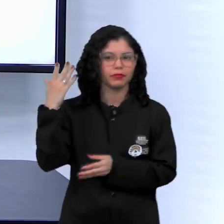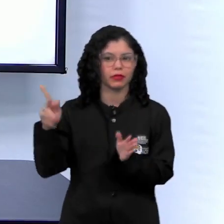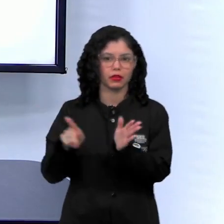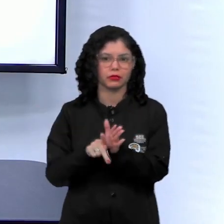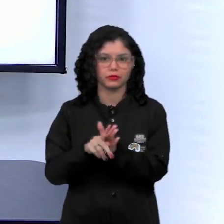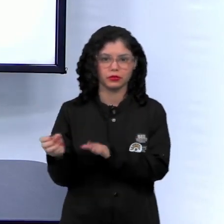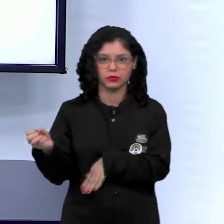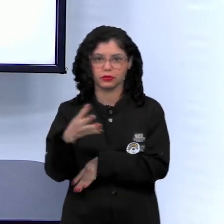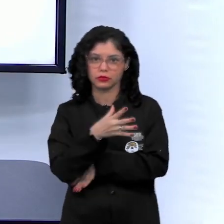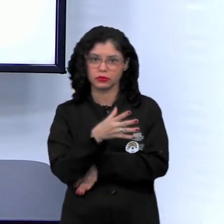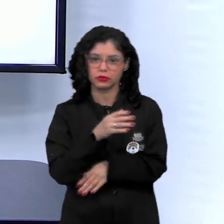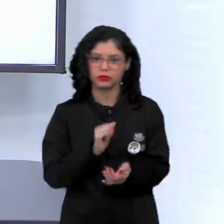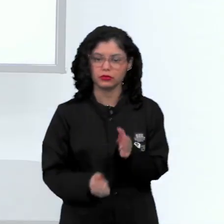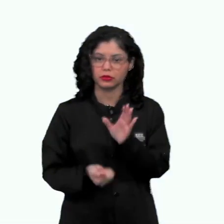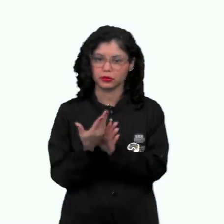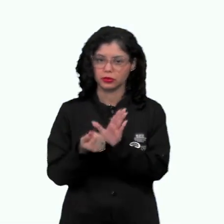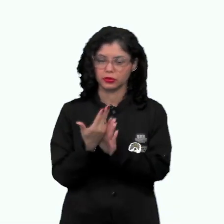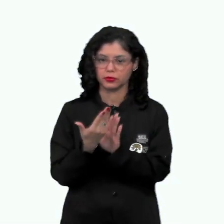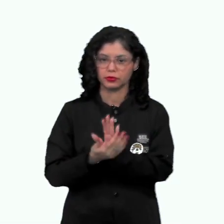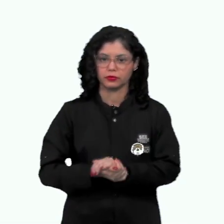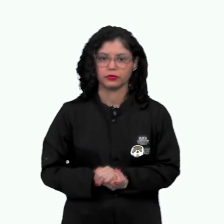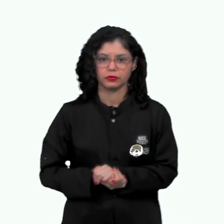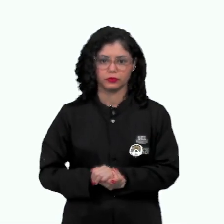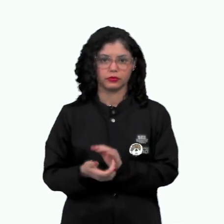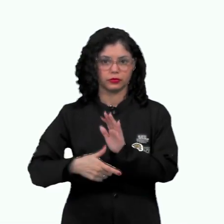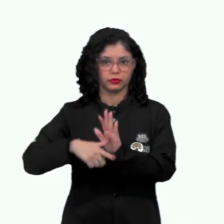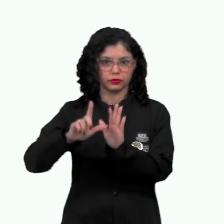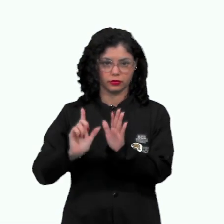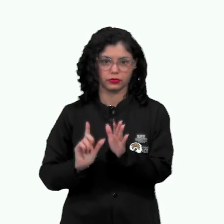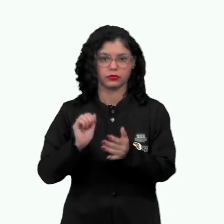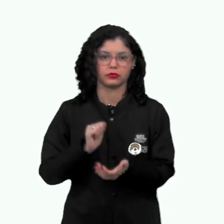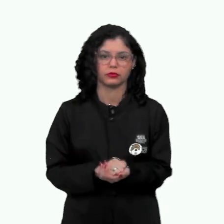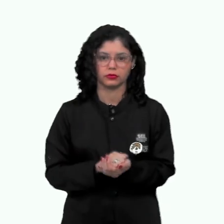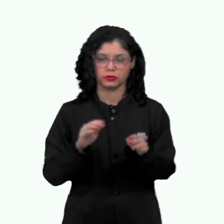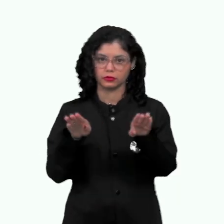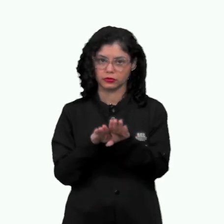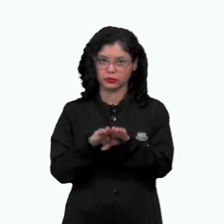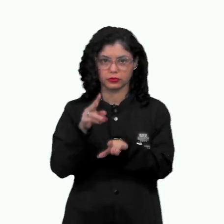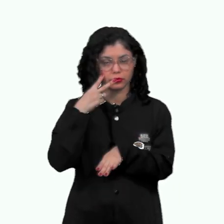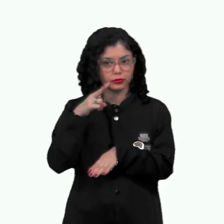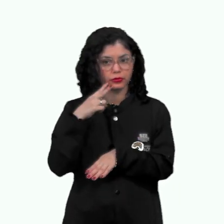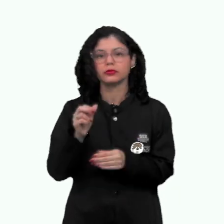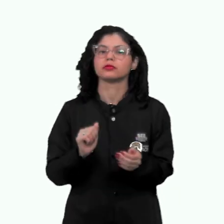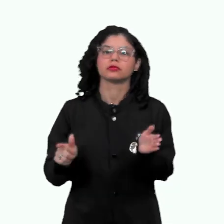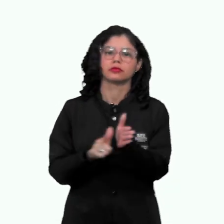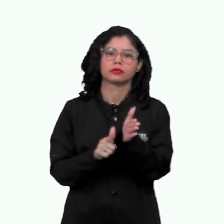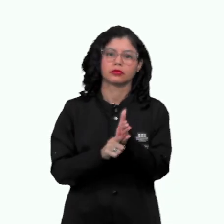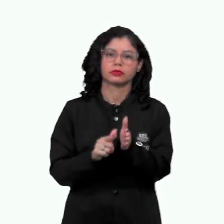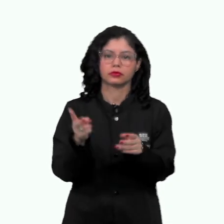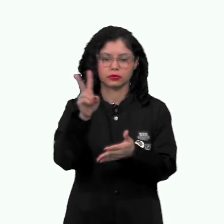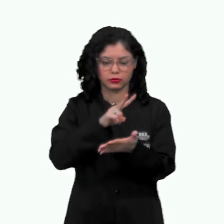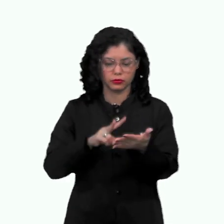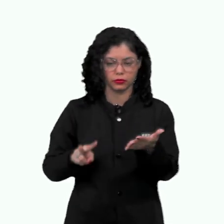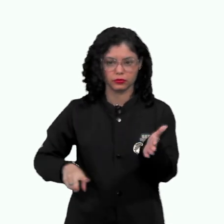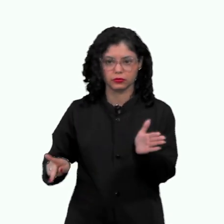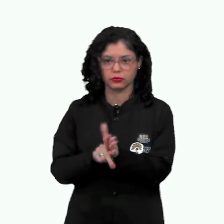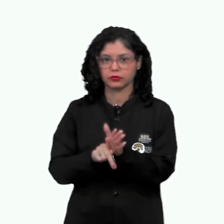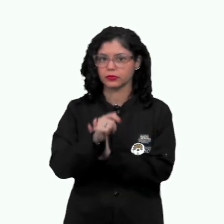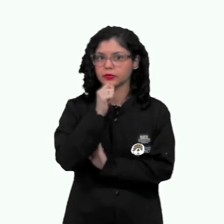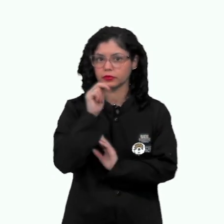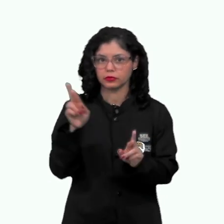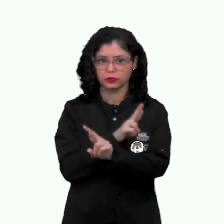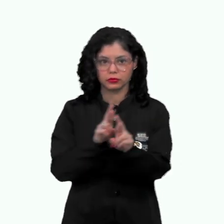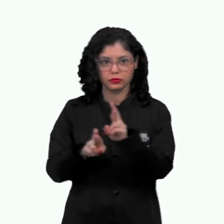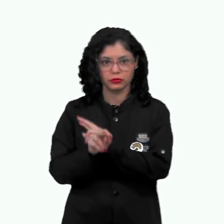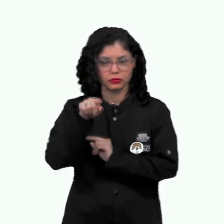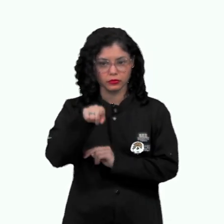nesse novo meio de produção. Mas antes disso, nós temos que observar o papel do leitor, ou seja, o seu papel em